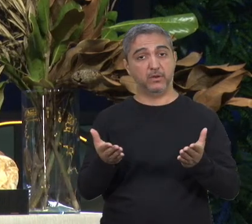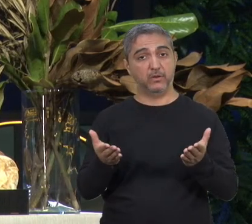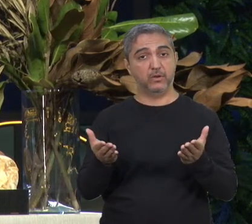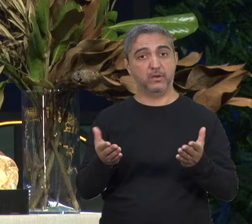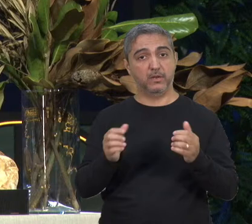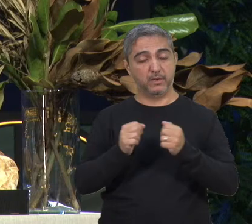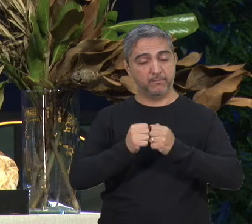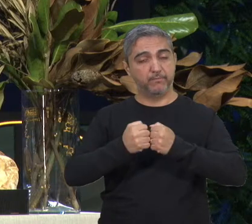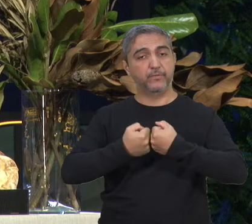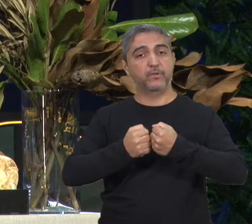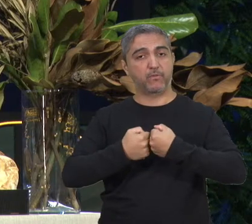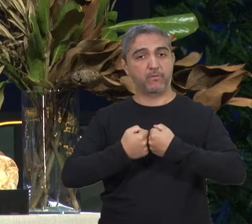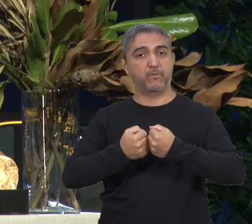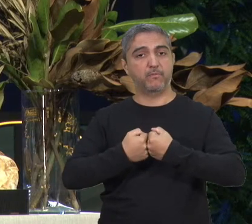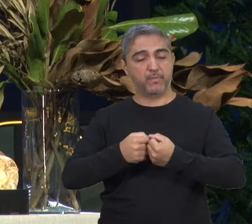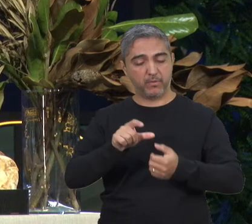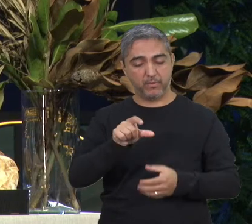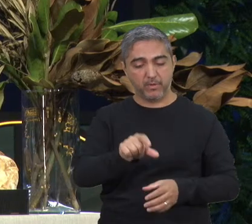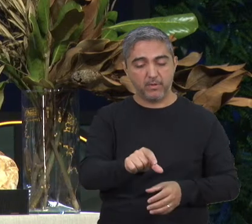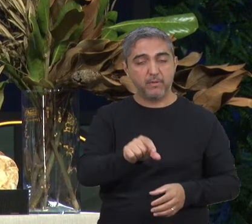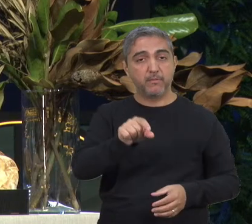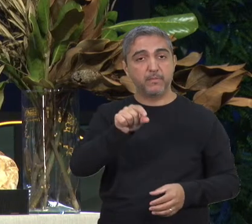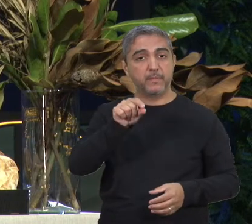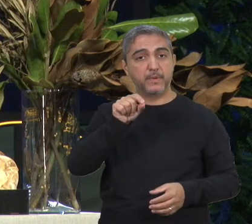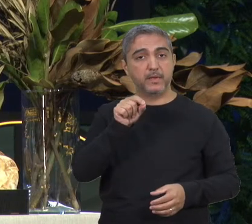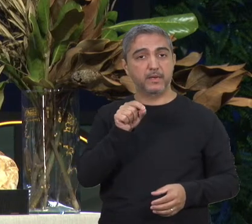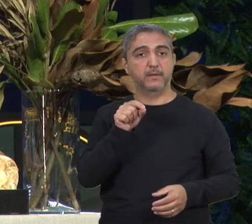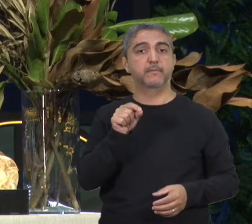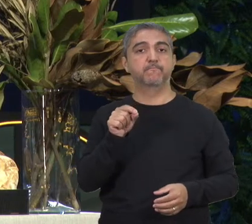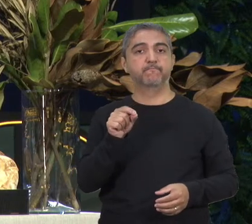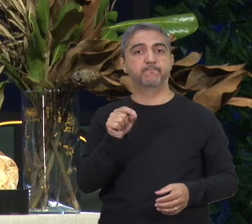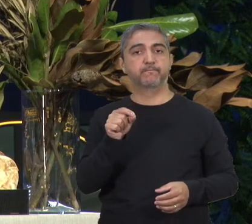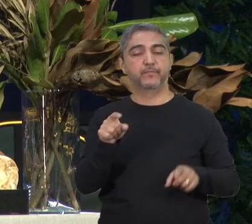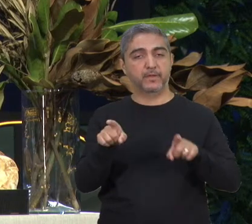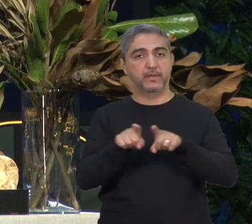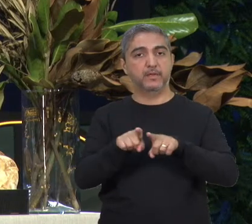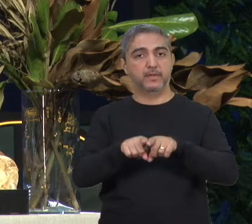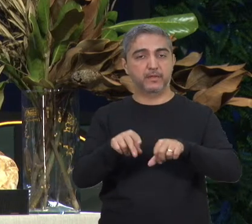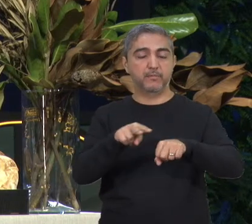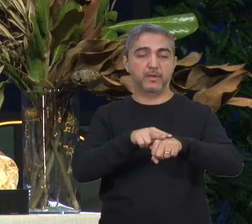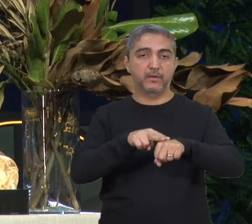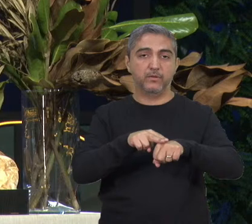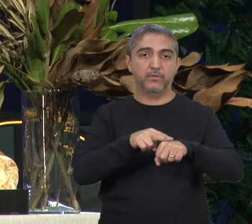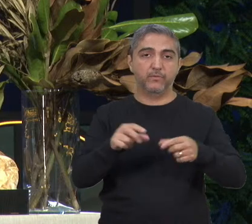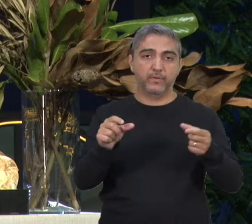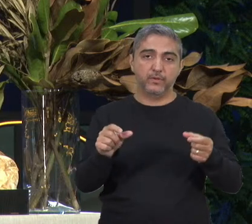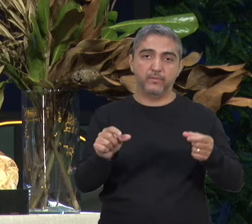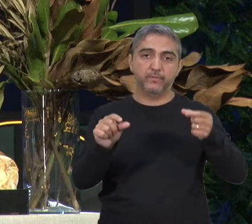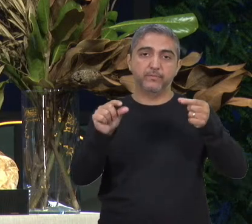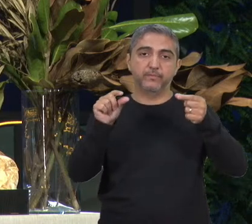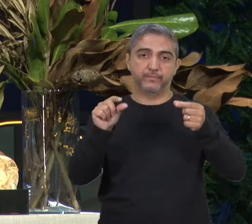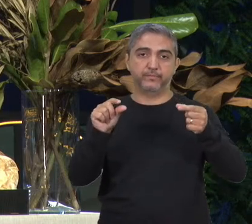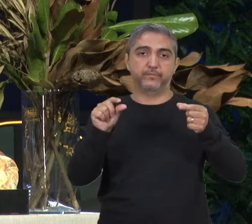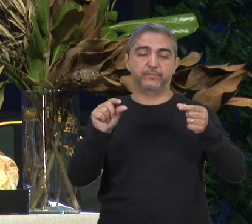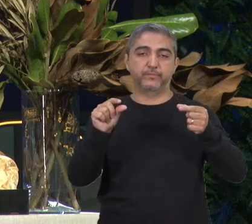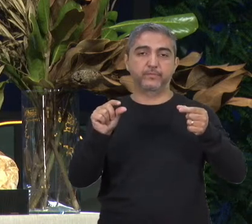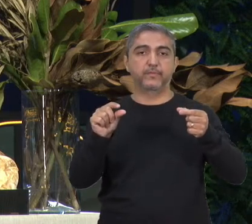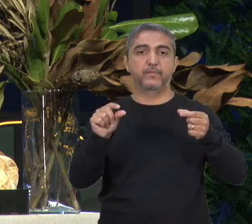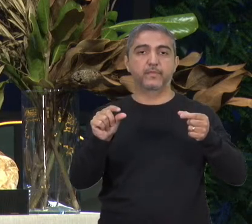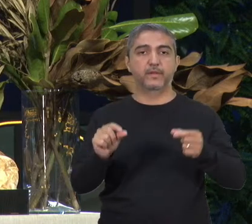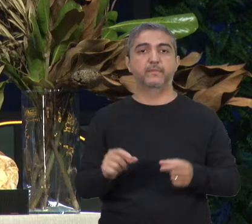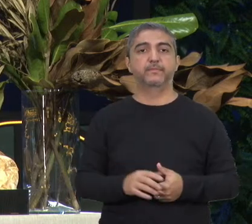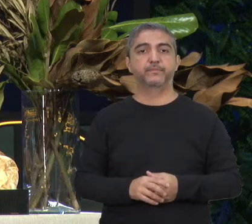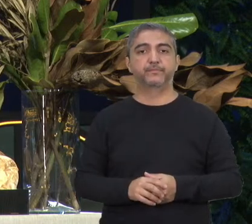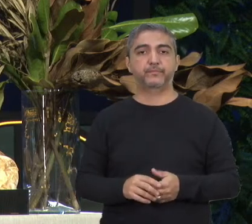biscoitinho aqui, que é uma representação do pão e do corpo de Cristo, e esse cálice de suco